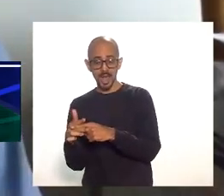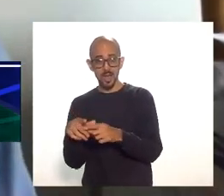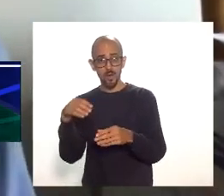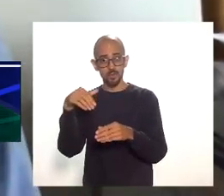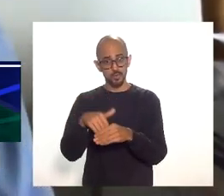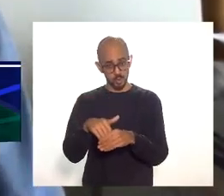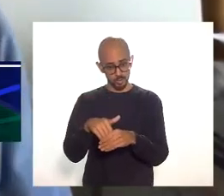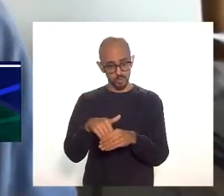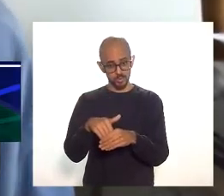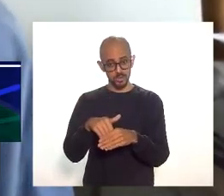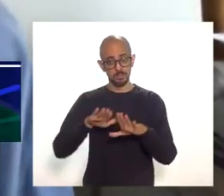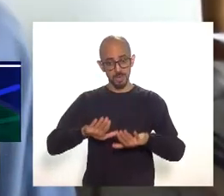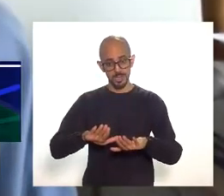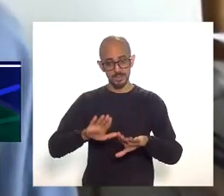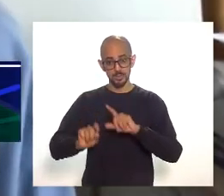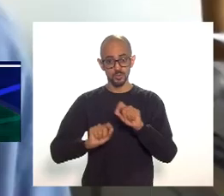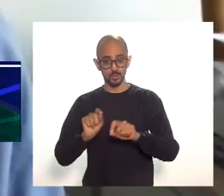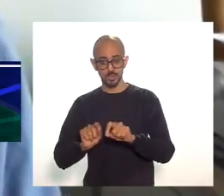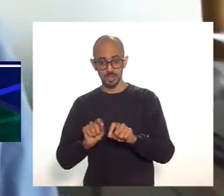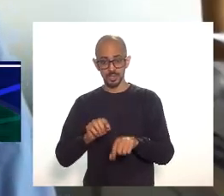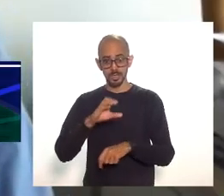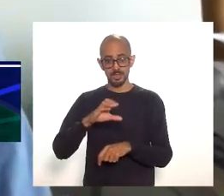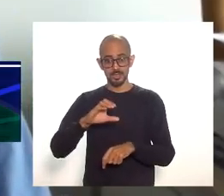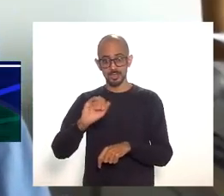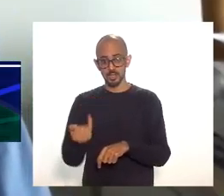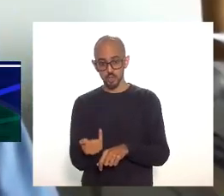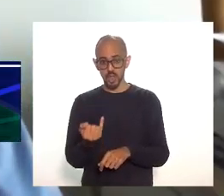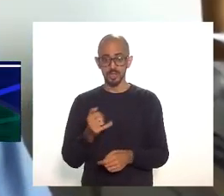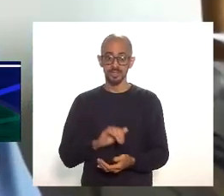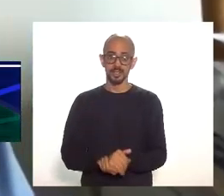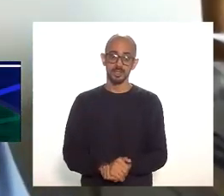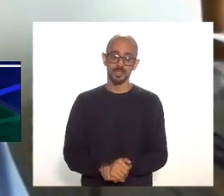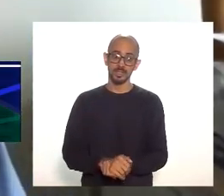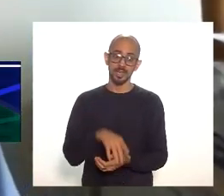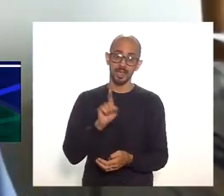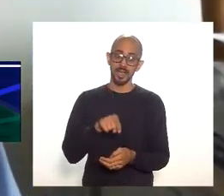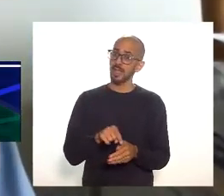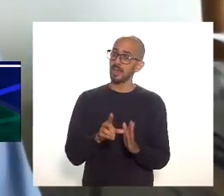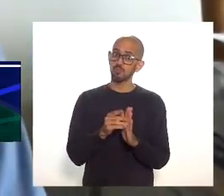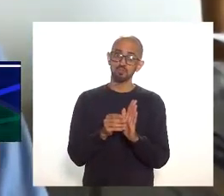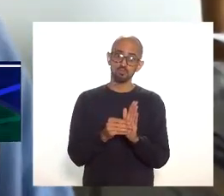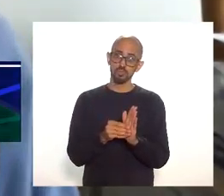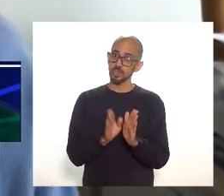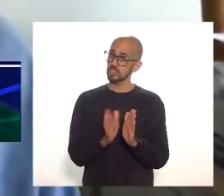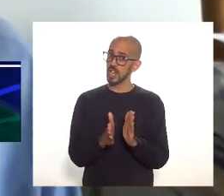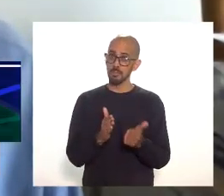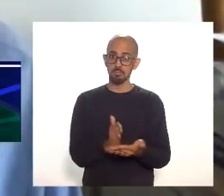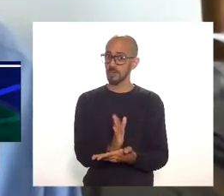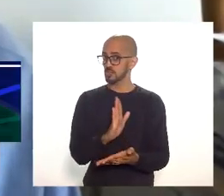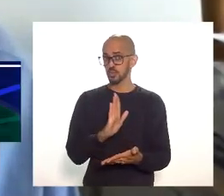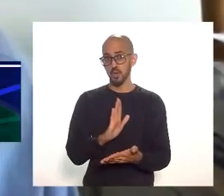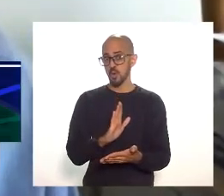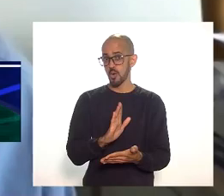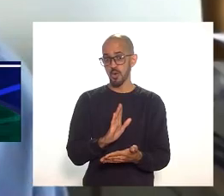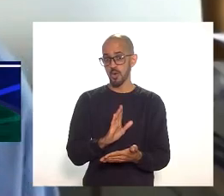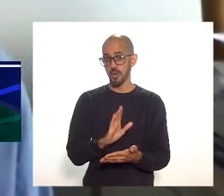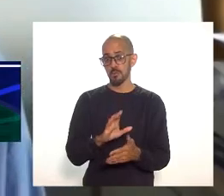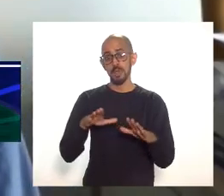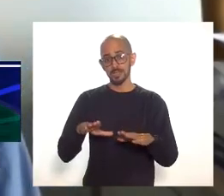votos, mas na CCJ era matéria vencida, na Comissão de Orçamento,